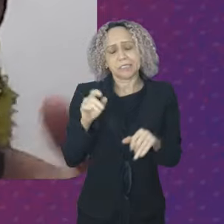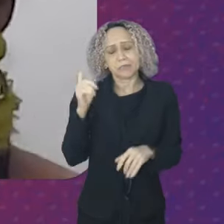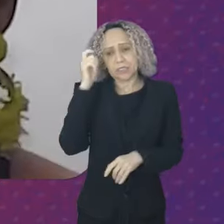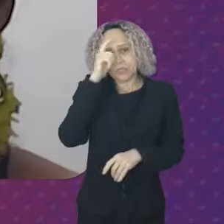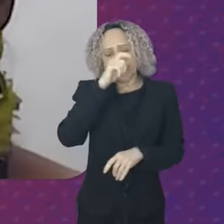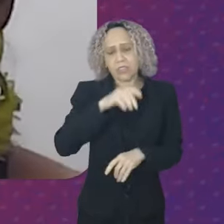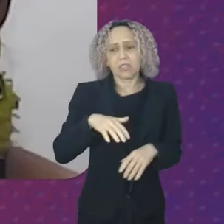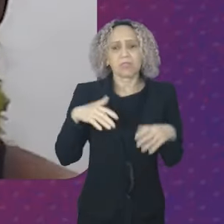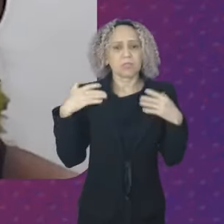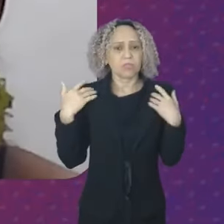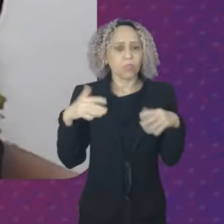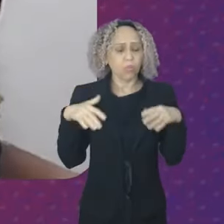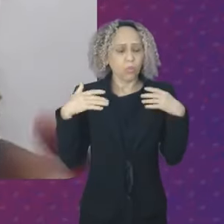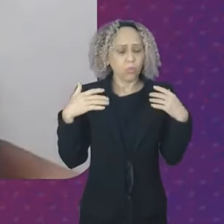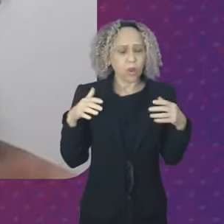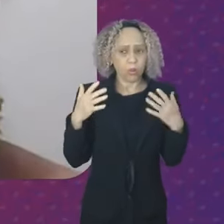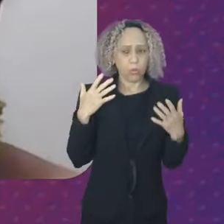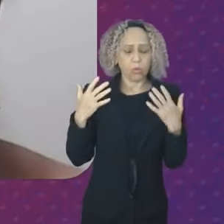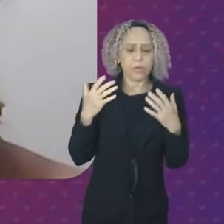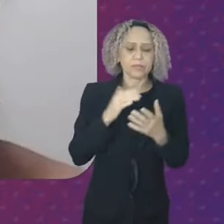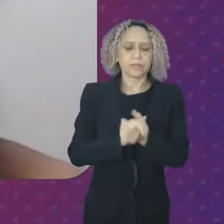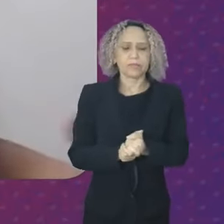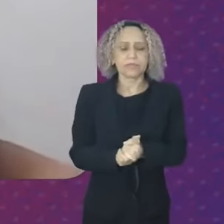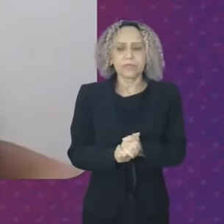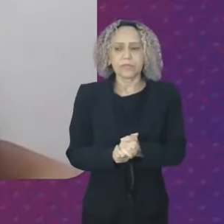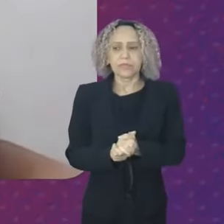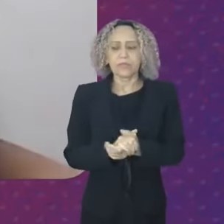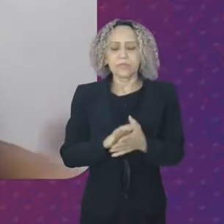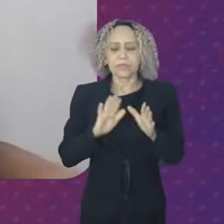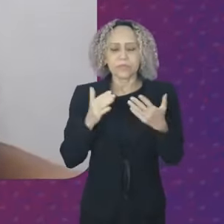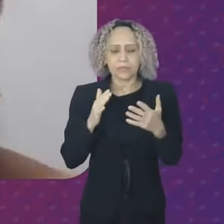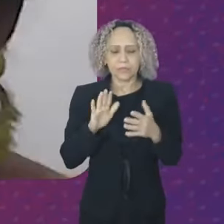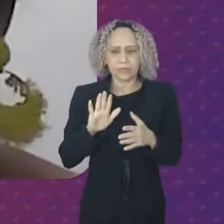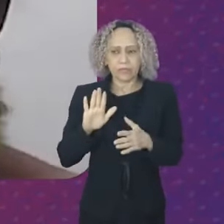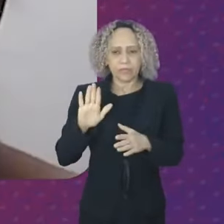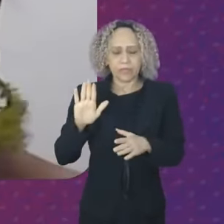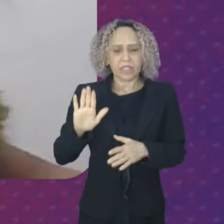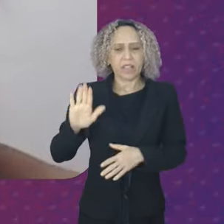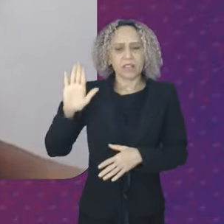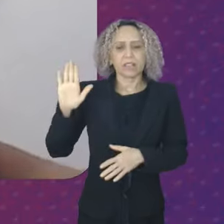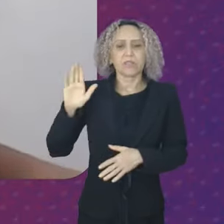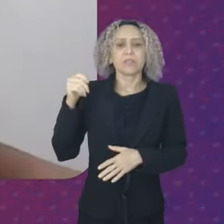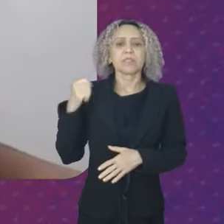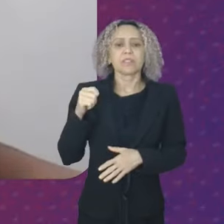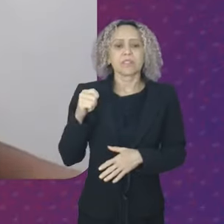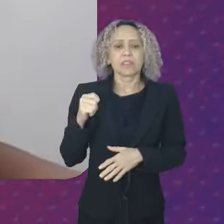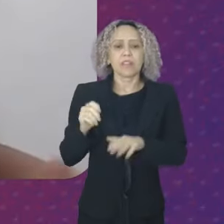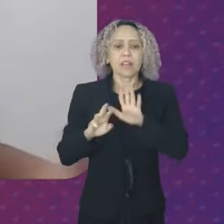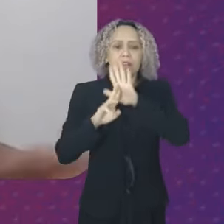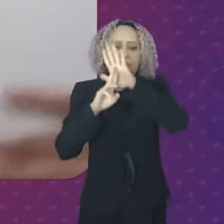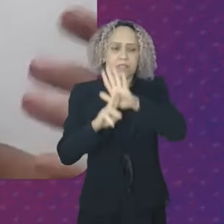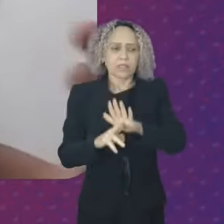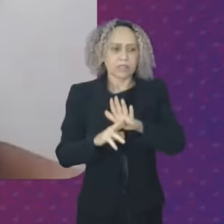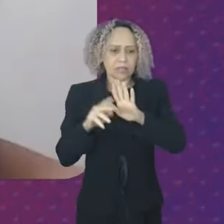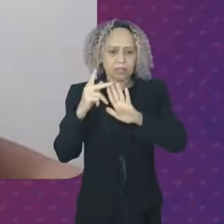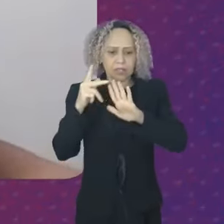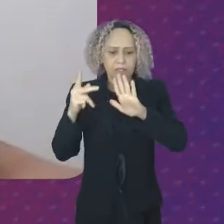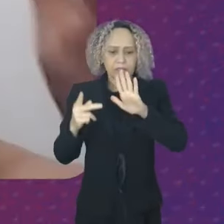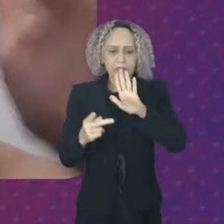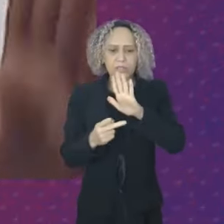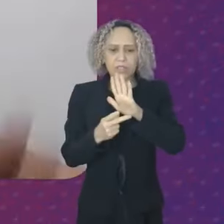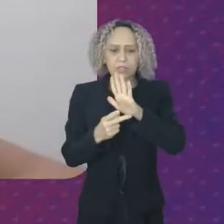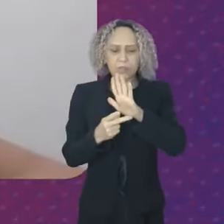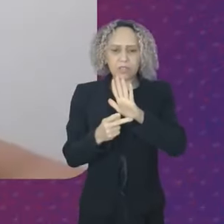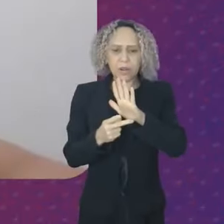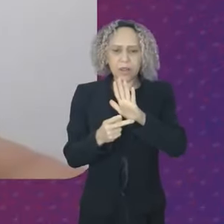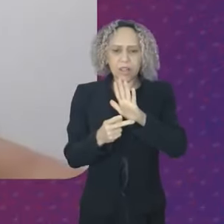difícil. A candidatura precisa estar focada em ser a representação deste projeto político. Não dá